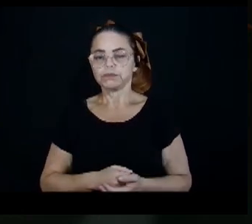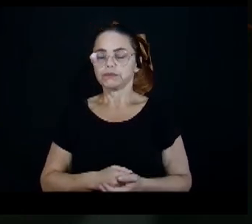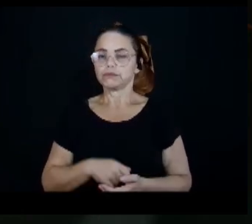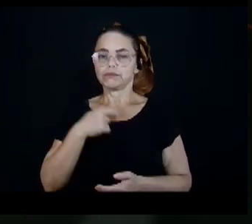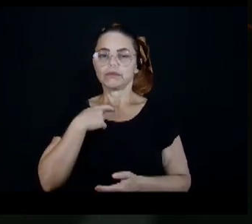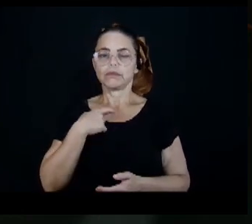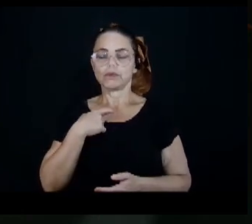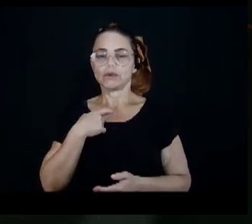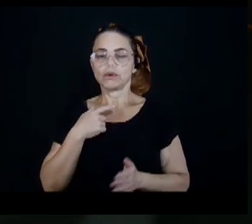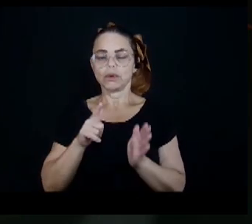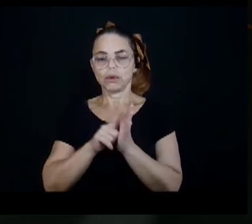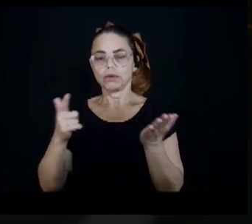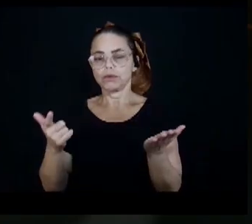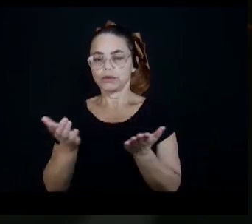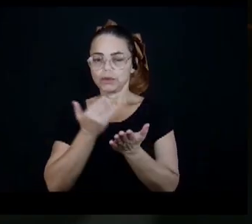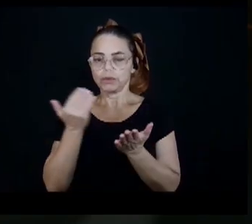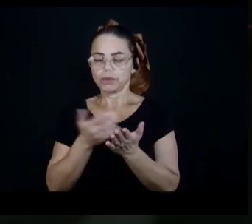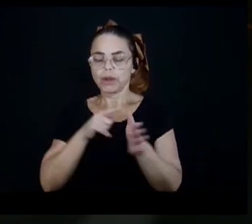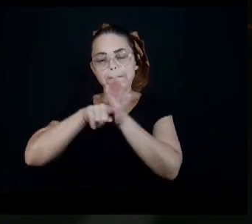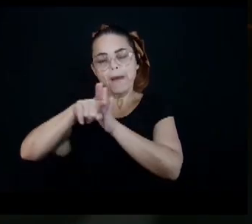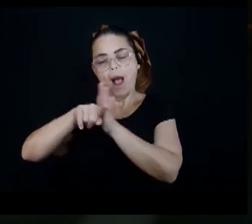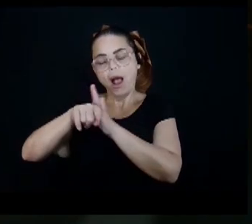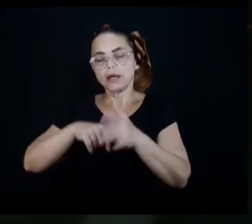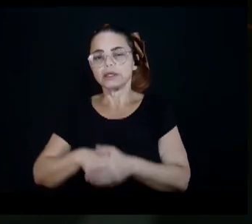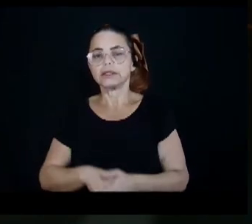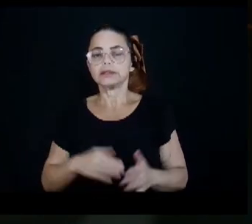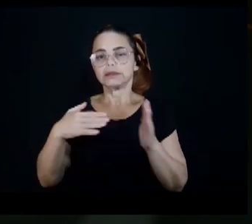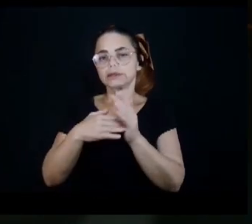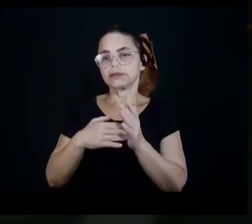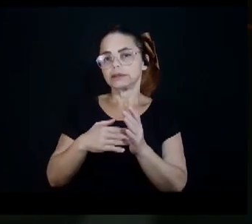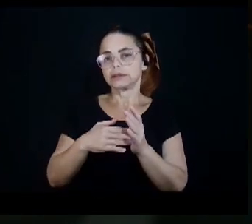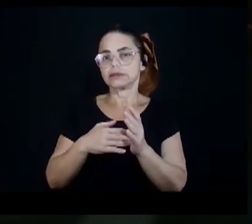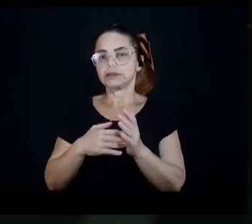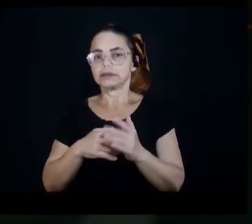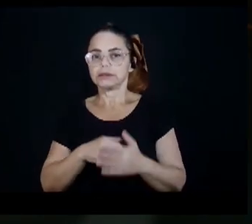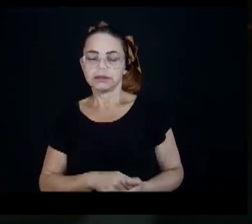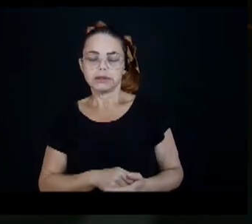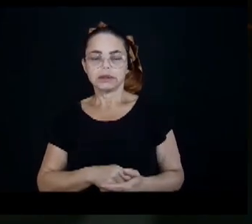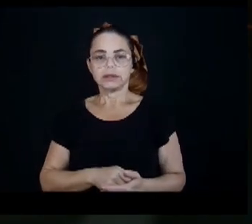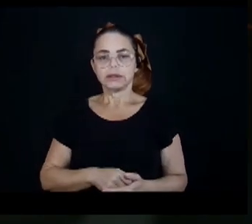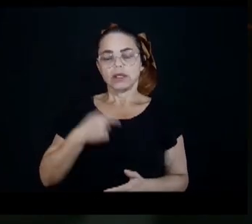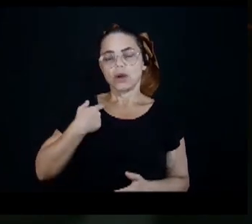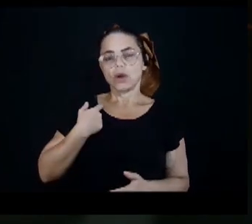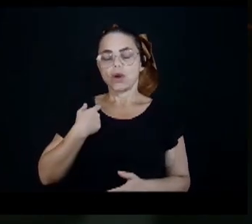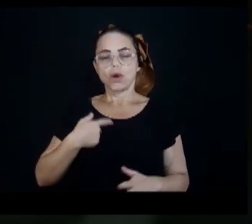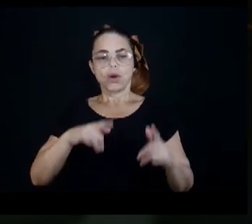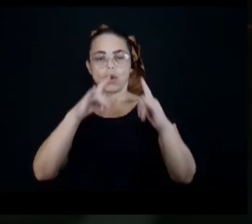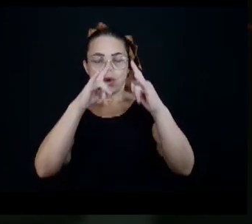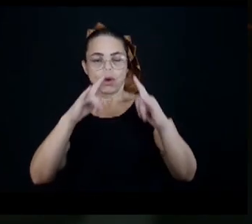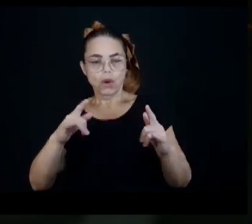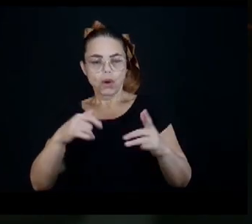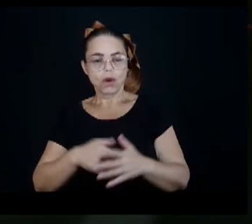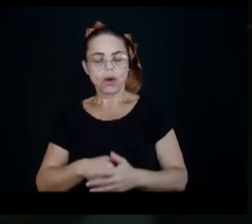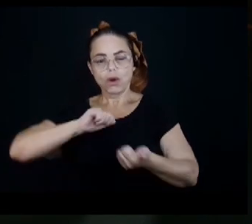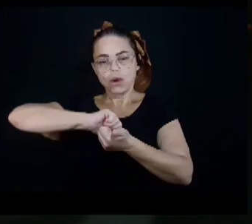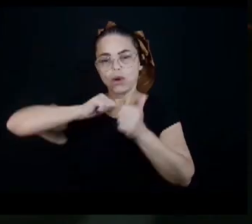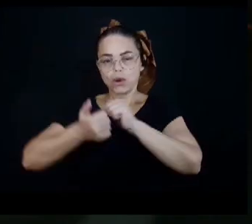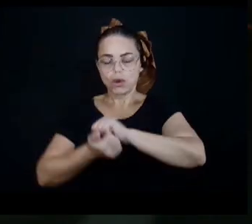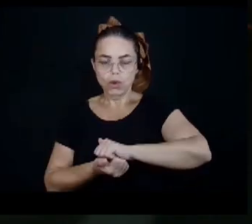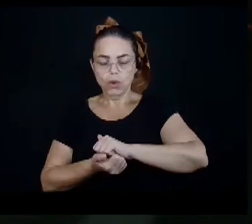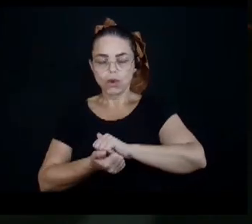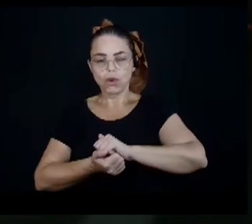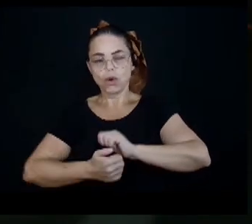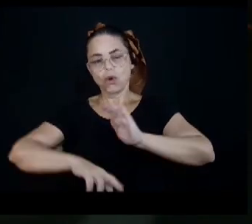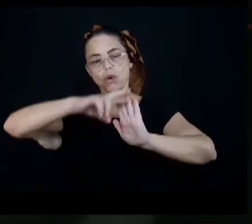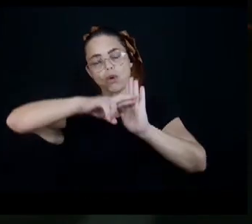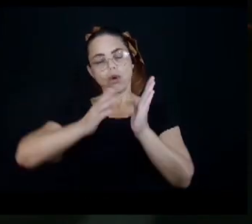Times mostrou que até templos de gastronomia mundial estão adaptando cardápios. Agora vamos lá,